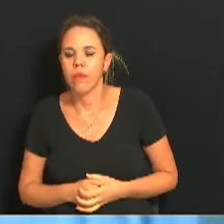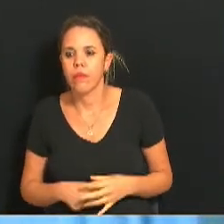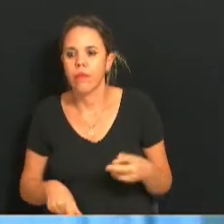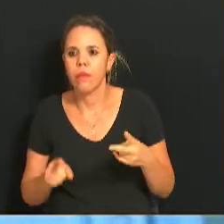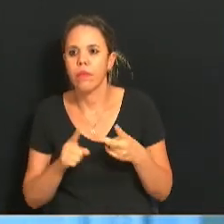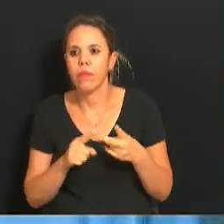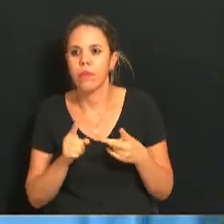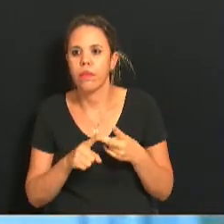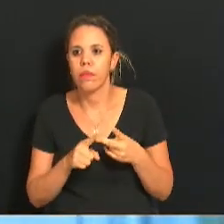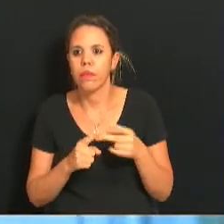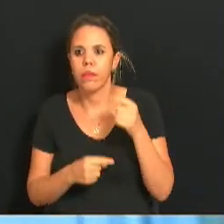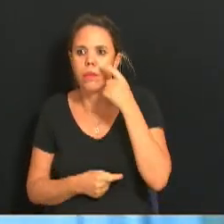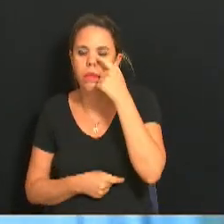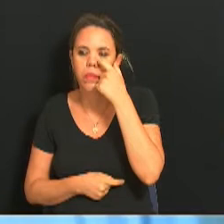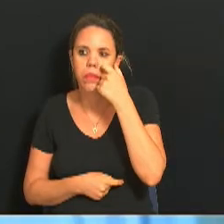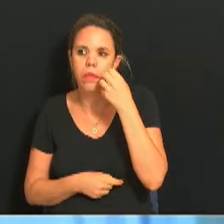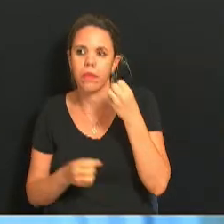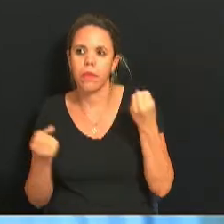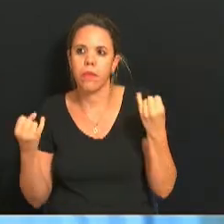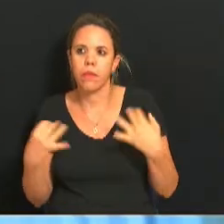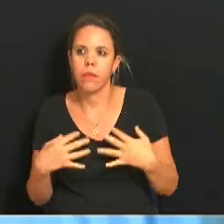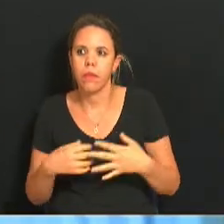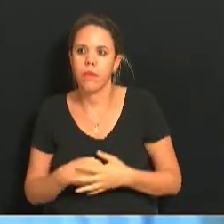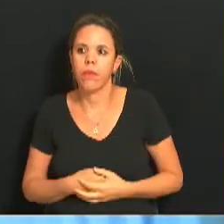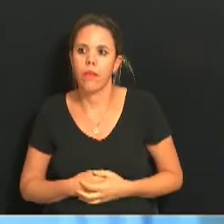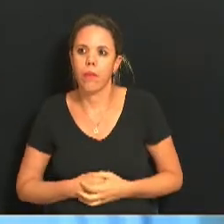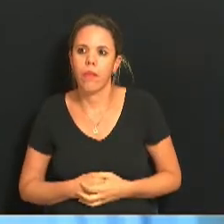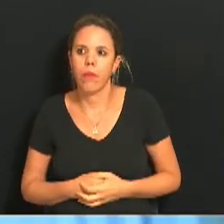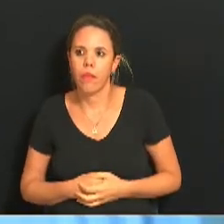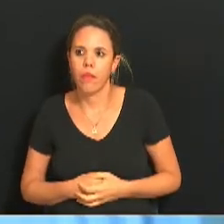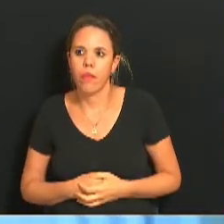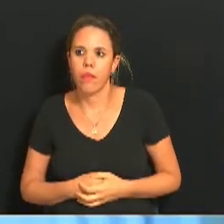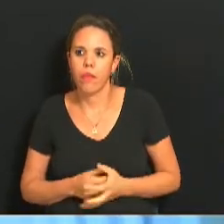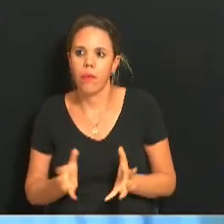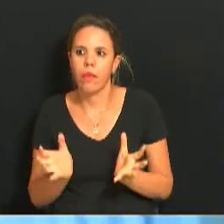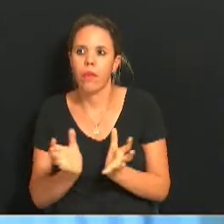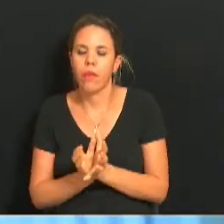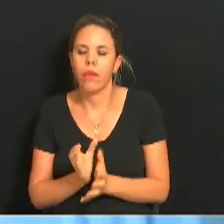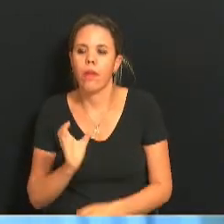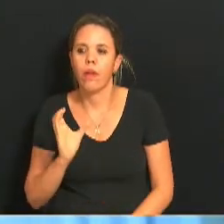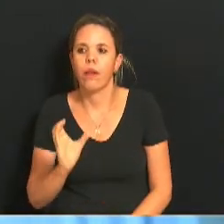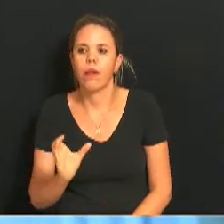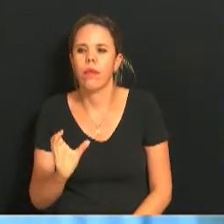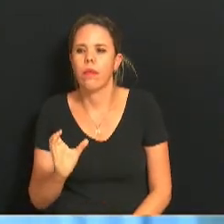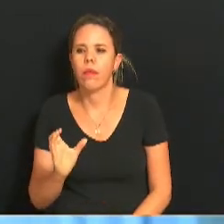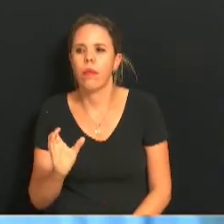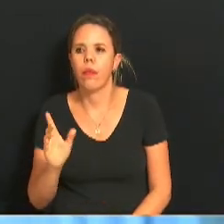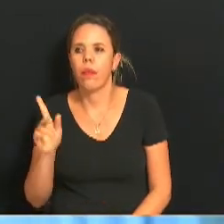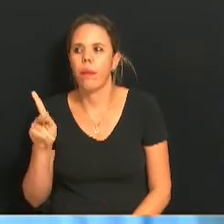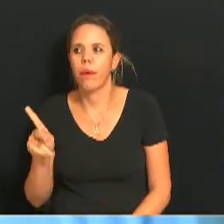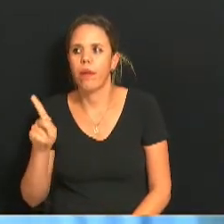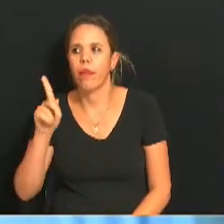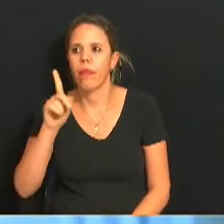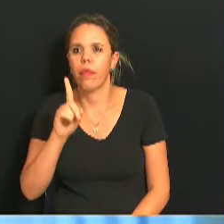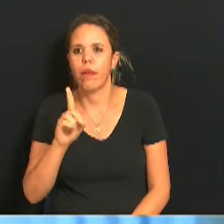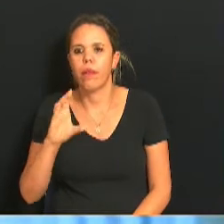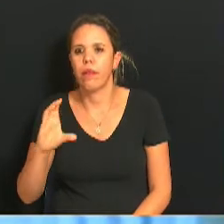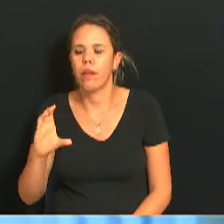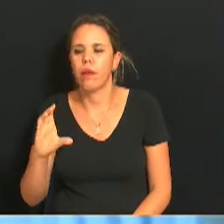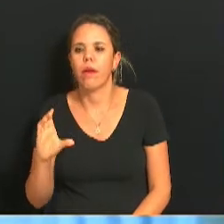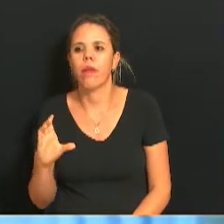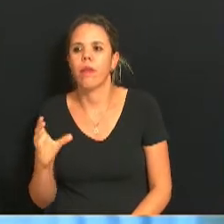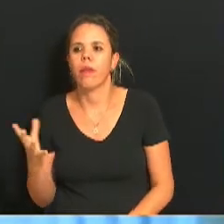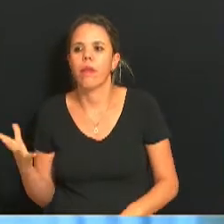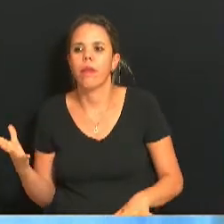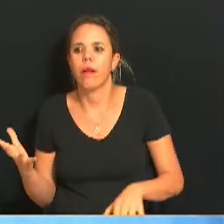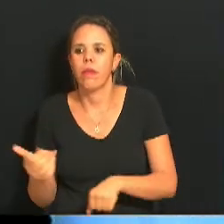informação que eu queria só esclarecer é que a equipe do cdpc ele é uma equipe multidisciplinar